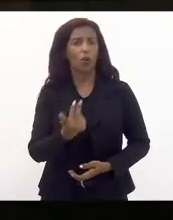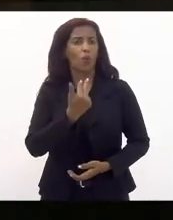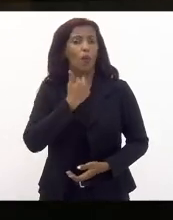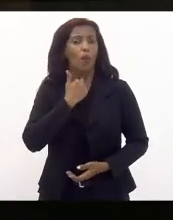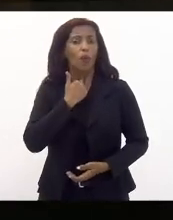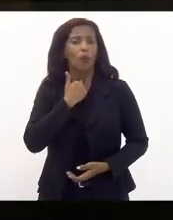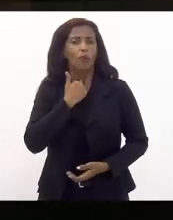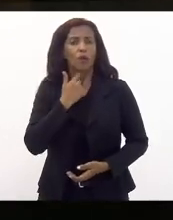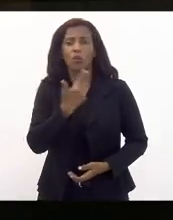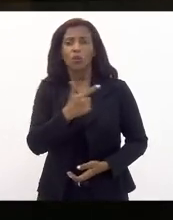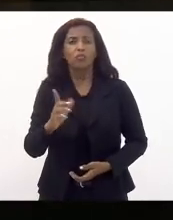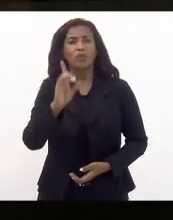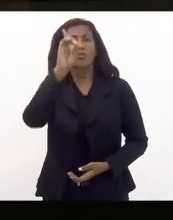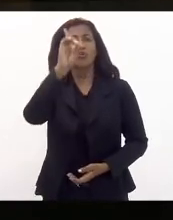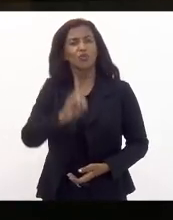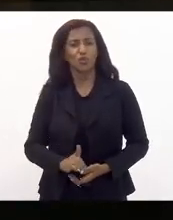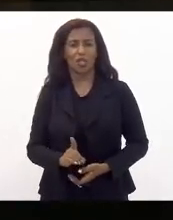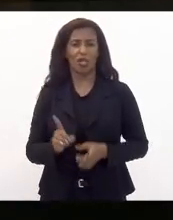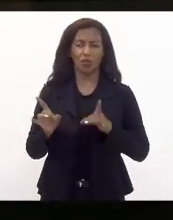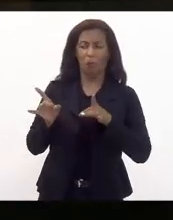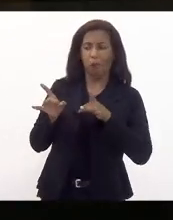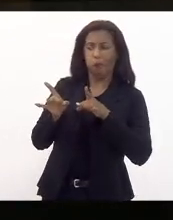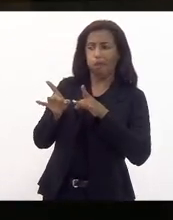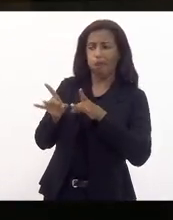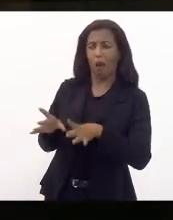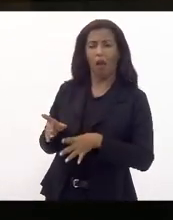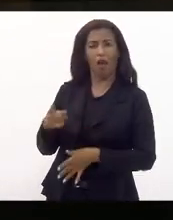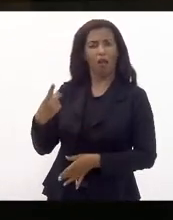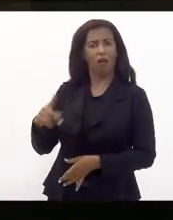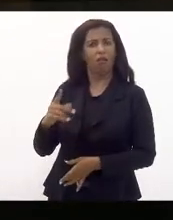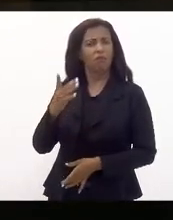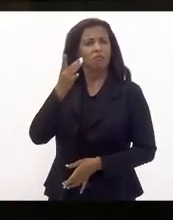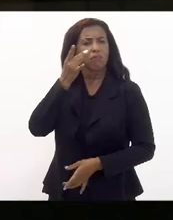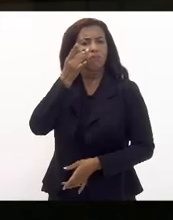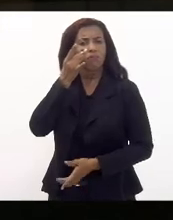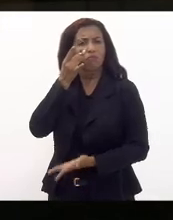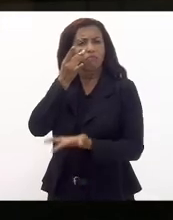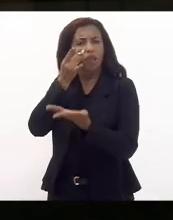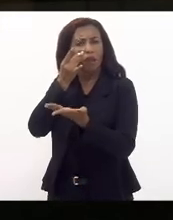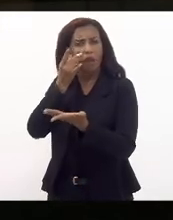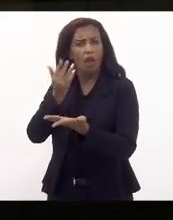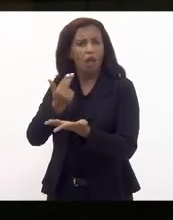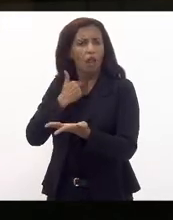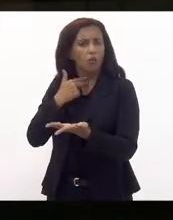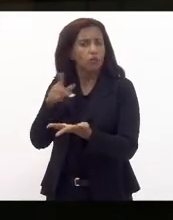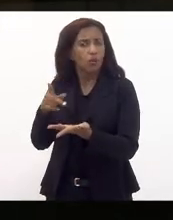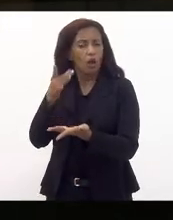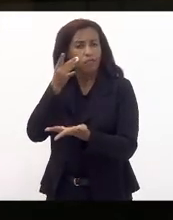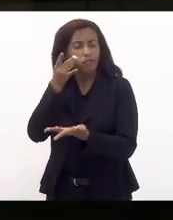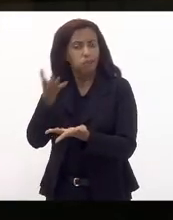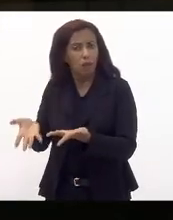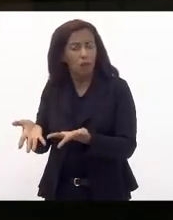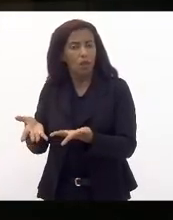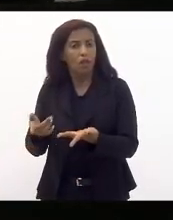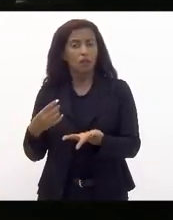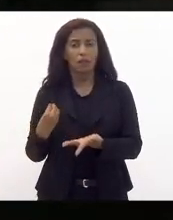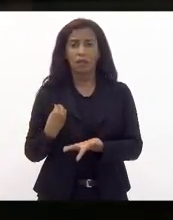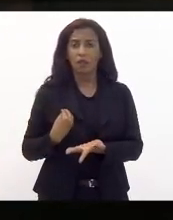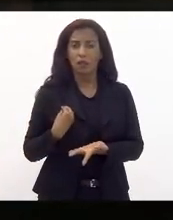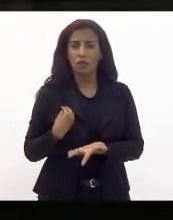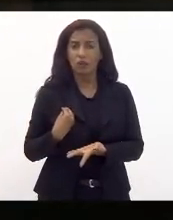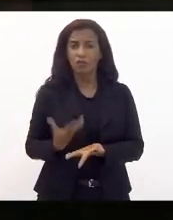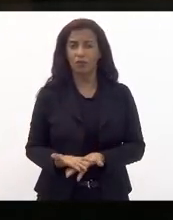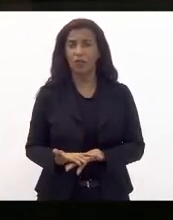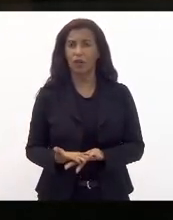temos o direito de abdicar da sua existência pensando não só da sua existência da